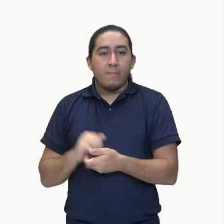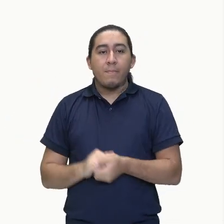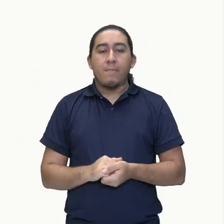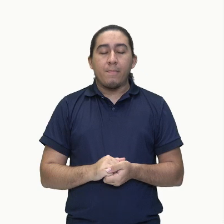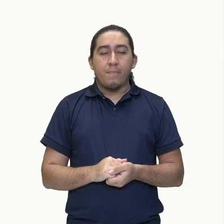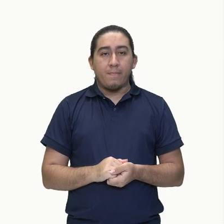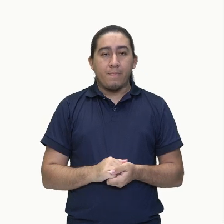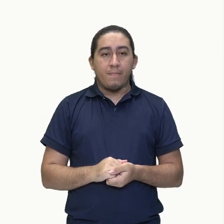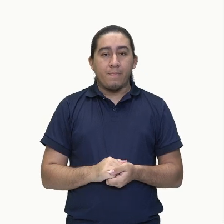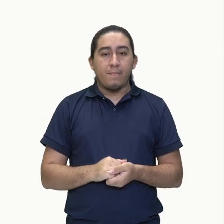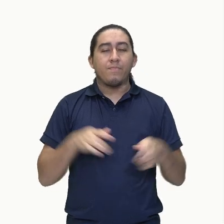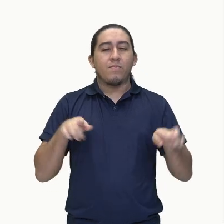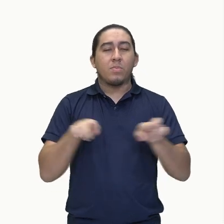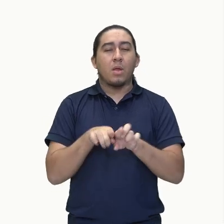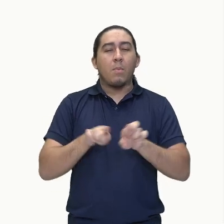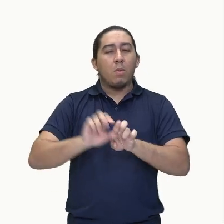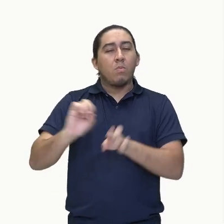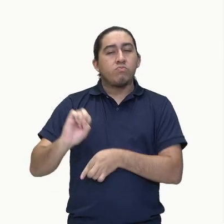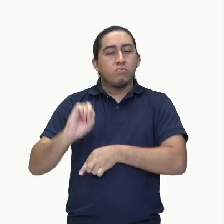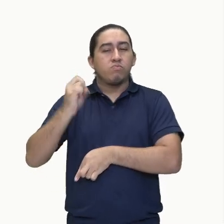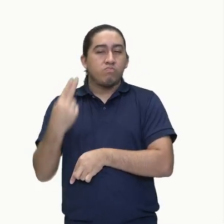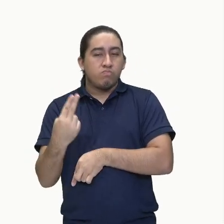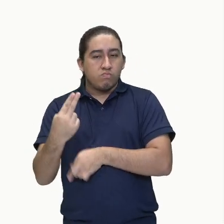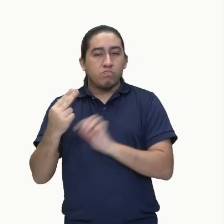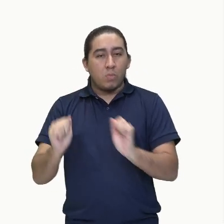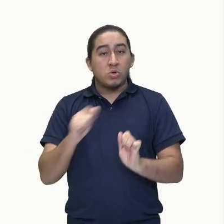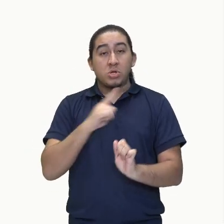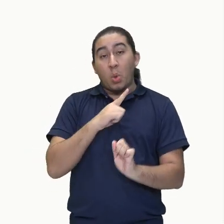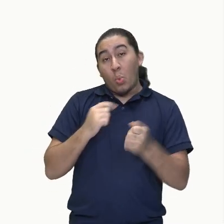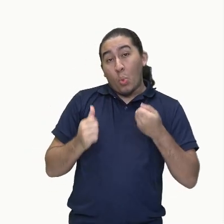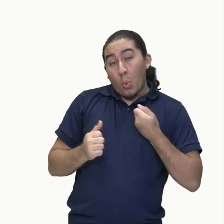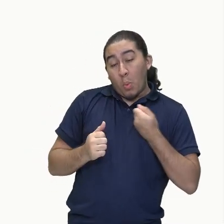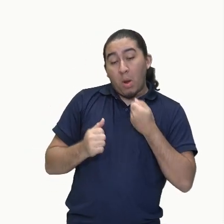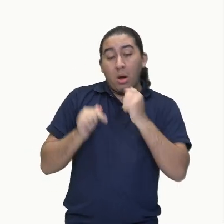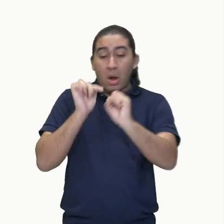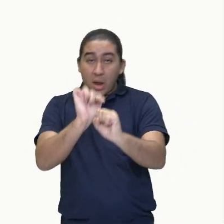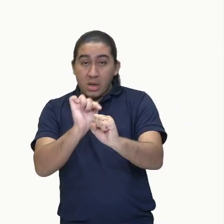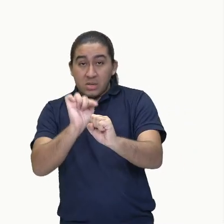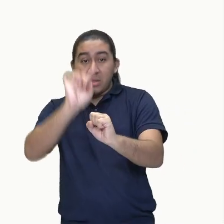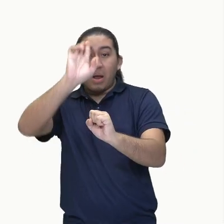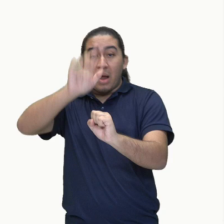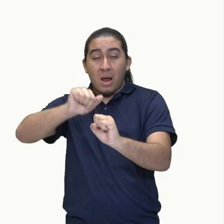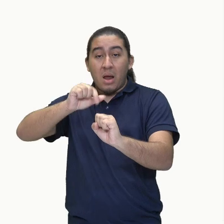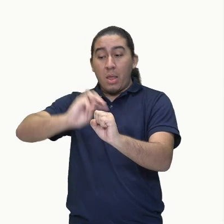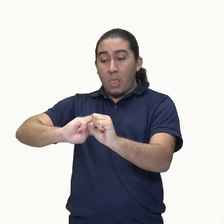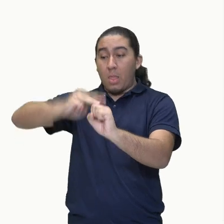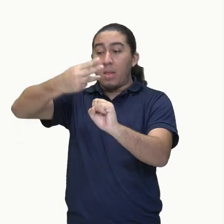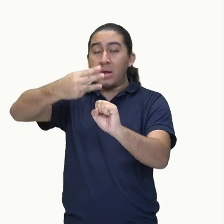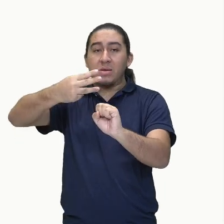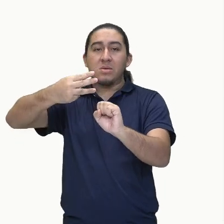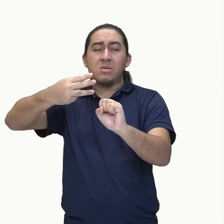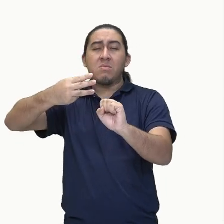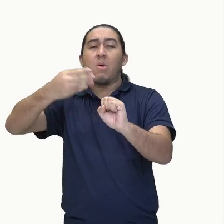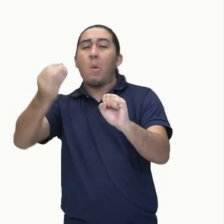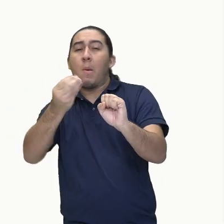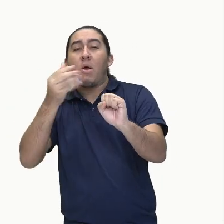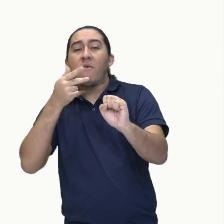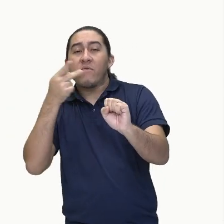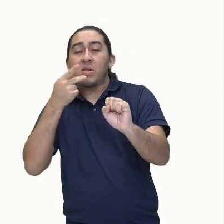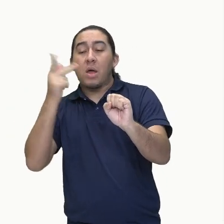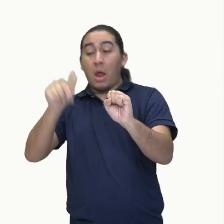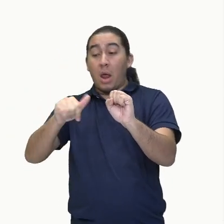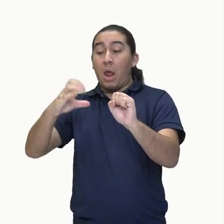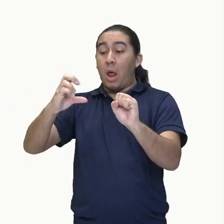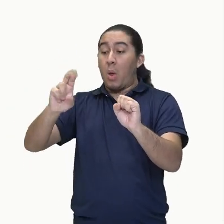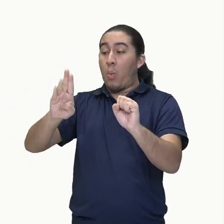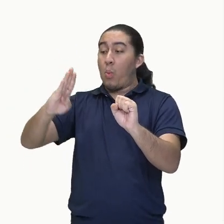terceira potência. Ou posso simplesmente dizer 2 elevado ao cubo ou 2 ao cubo. E o